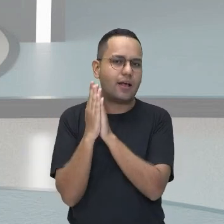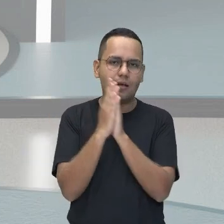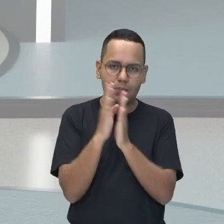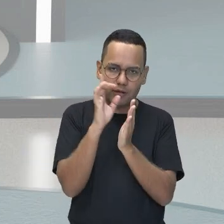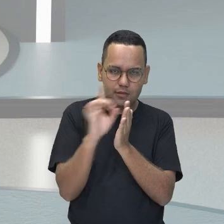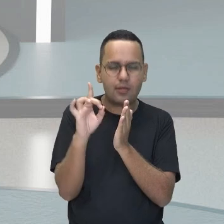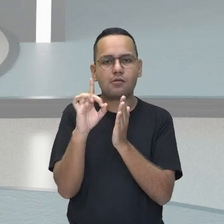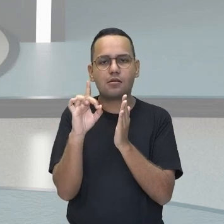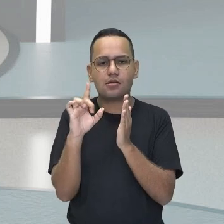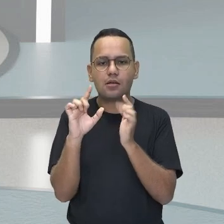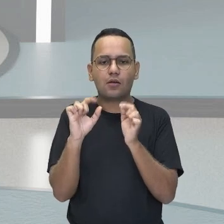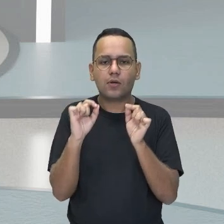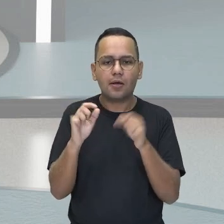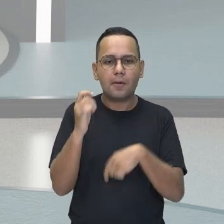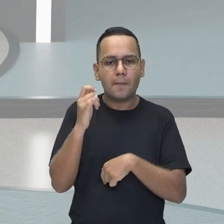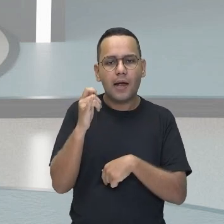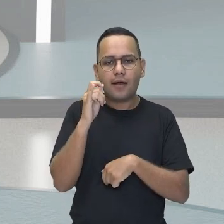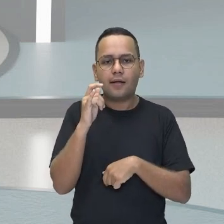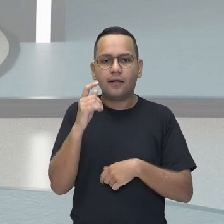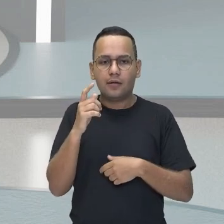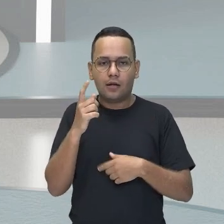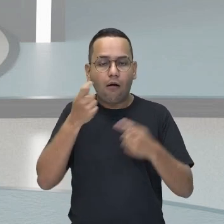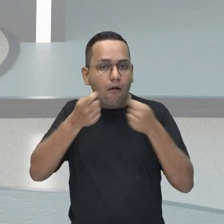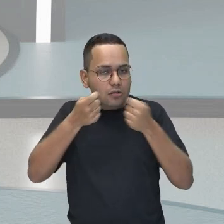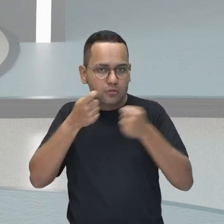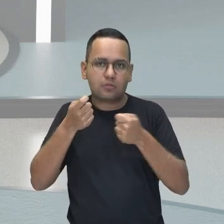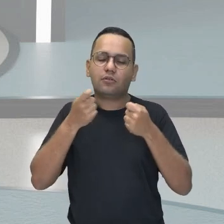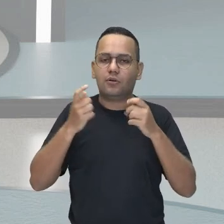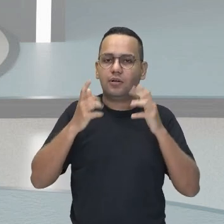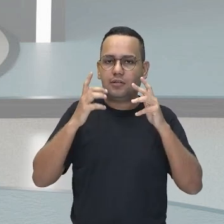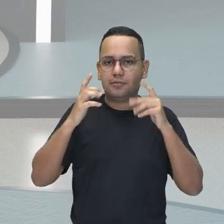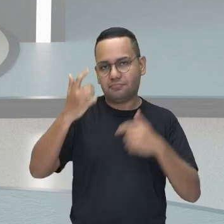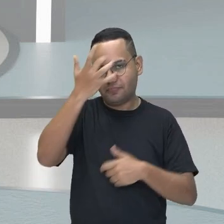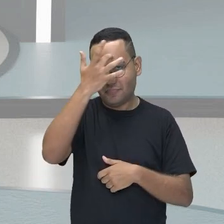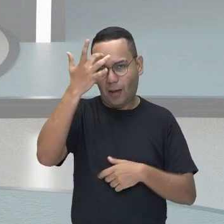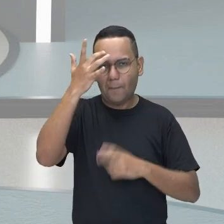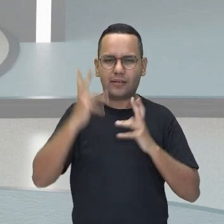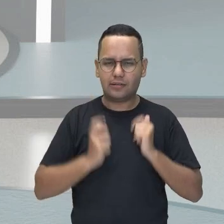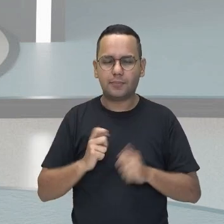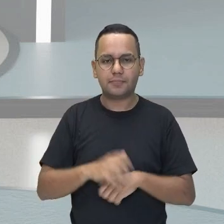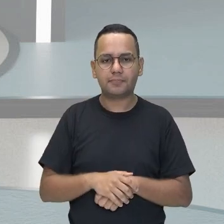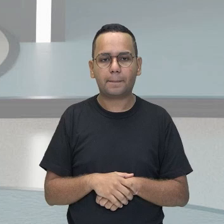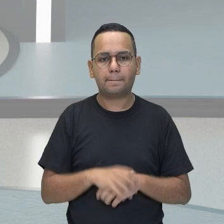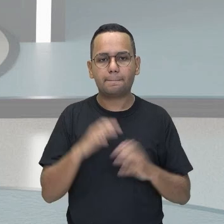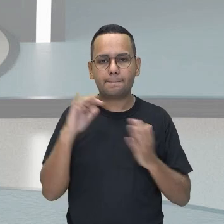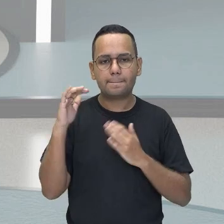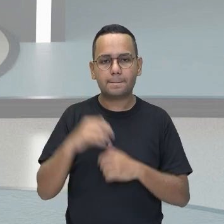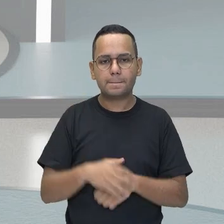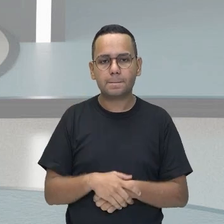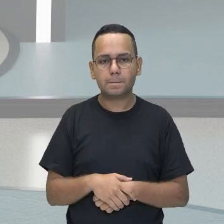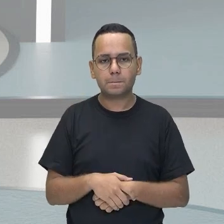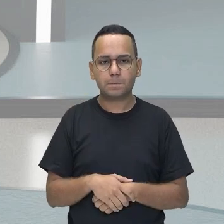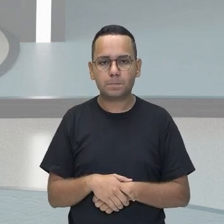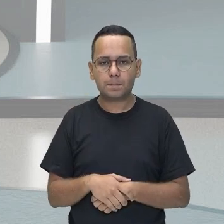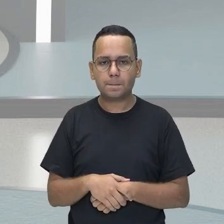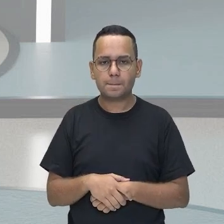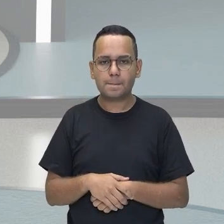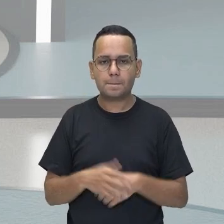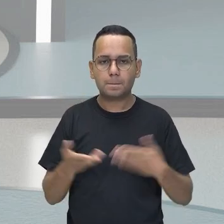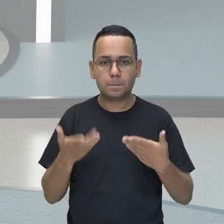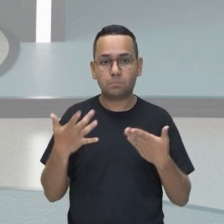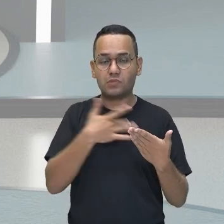nesse quesito da higiene mental. Outra higiene muito importante, outro tipo de higiene é a higiene relacionada aí à